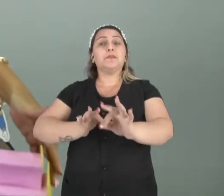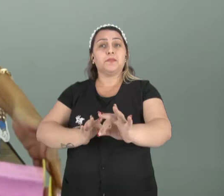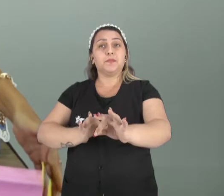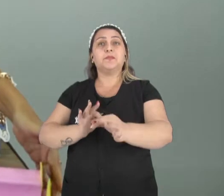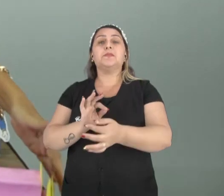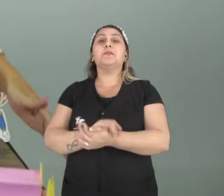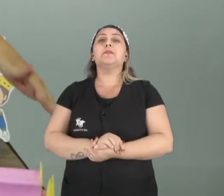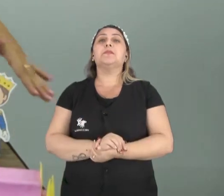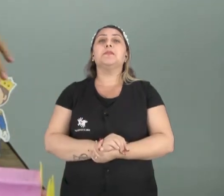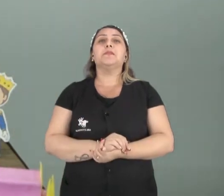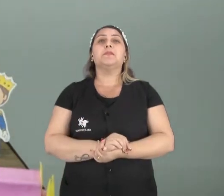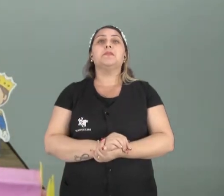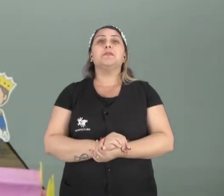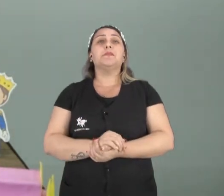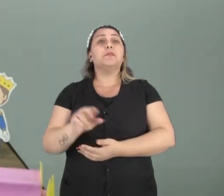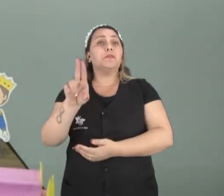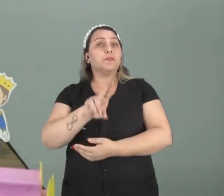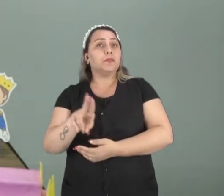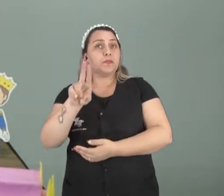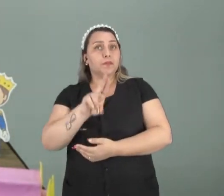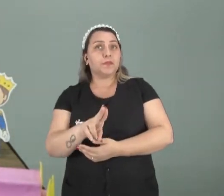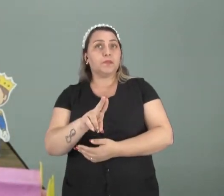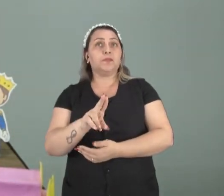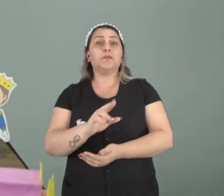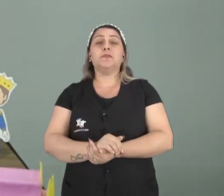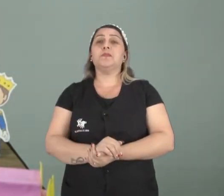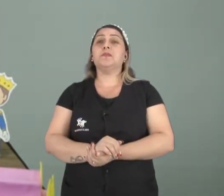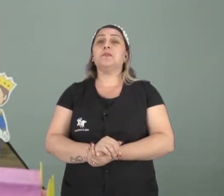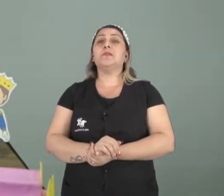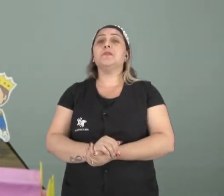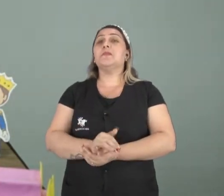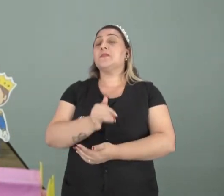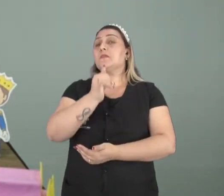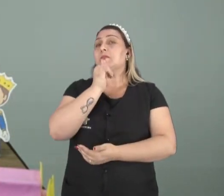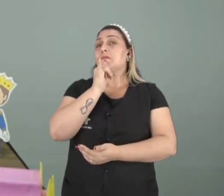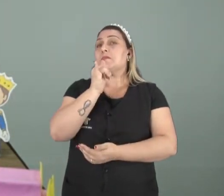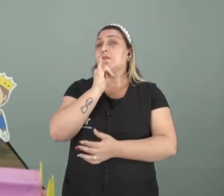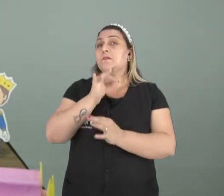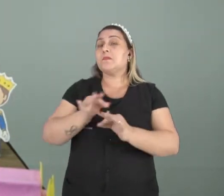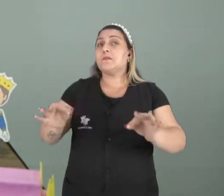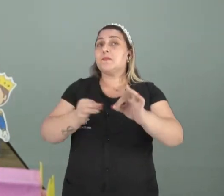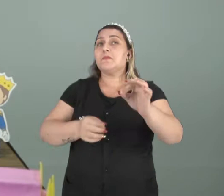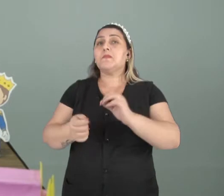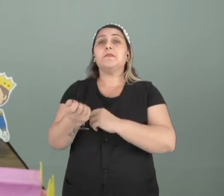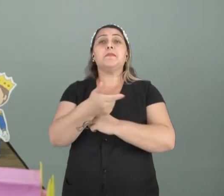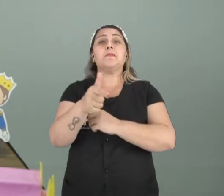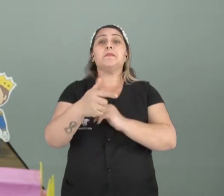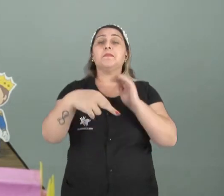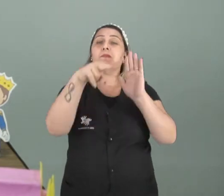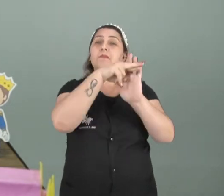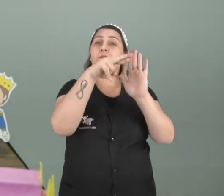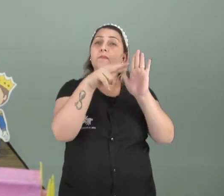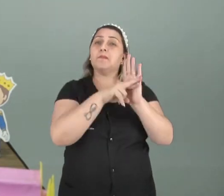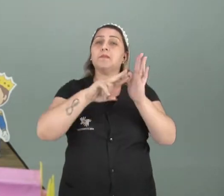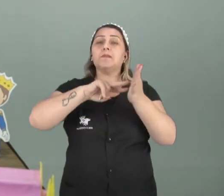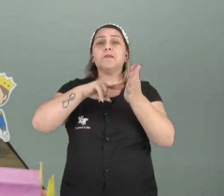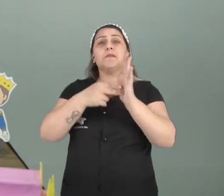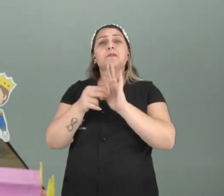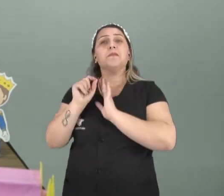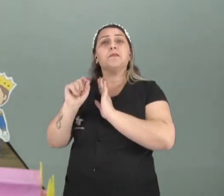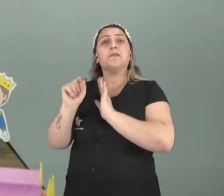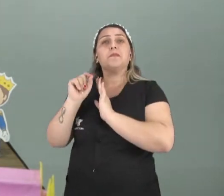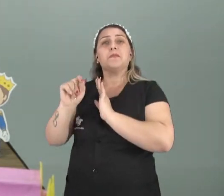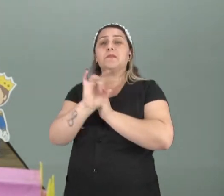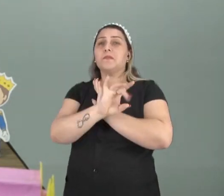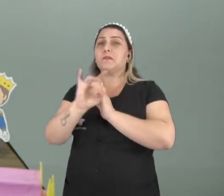a medida do como foi utilizada o pé é um exemplo de medida não padronizada. Significa o quê?